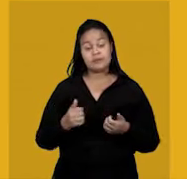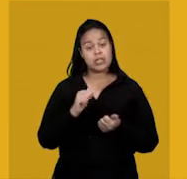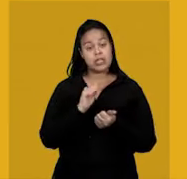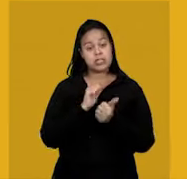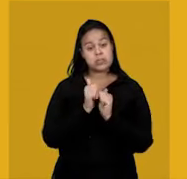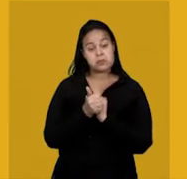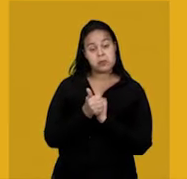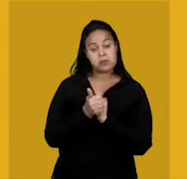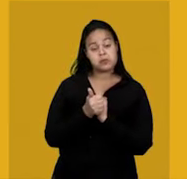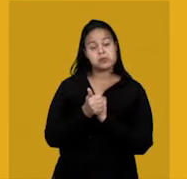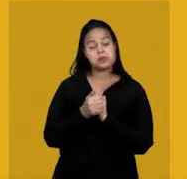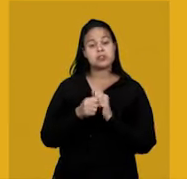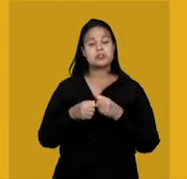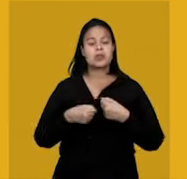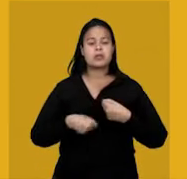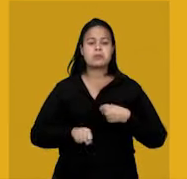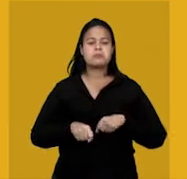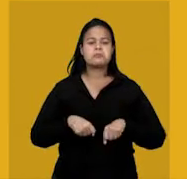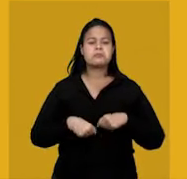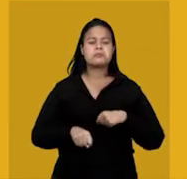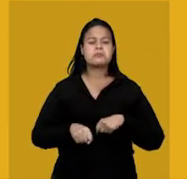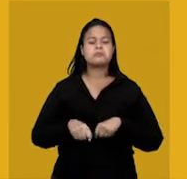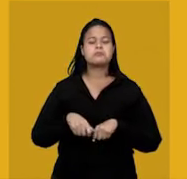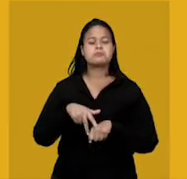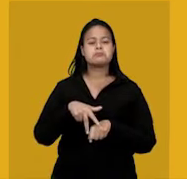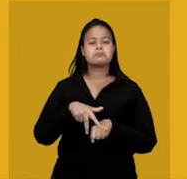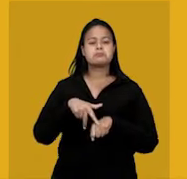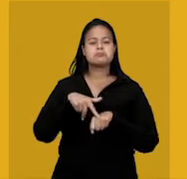por exemplo, andar de bicicleta, andar de skate.